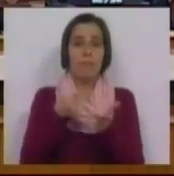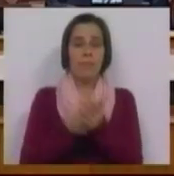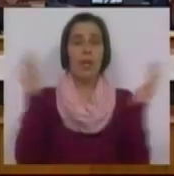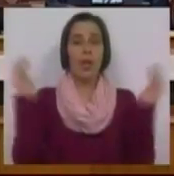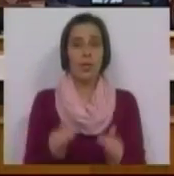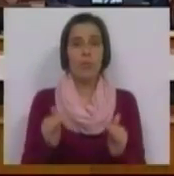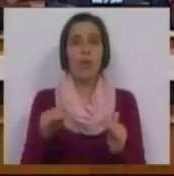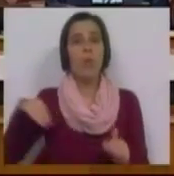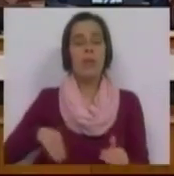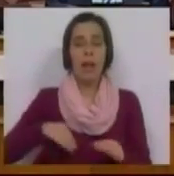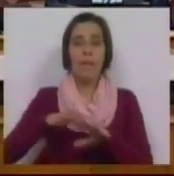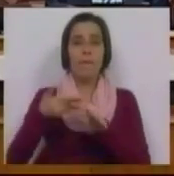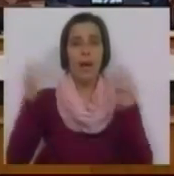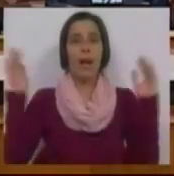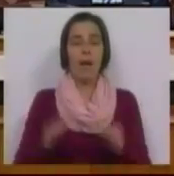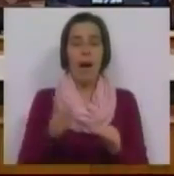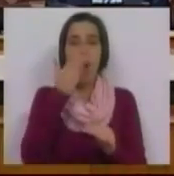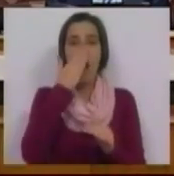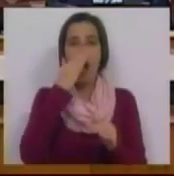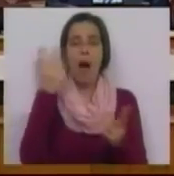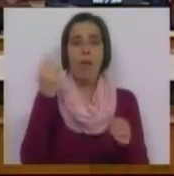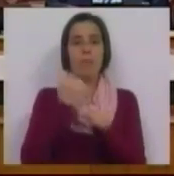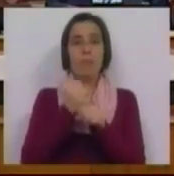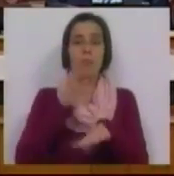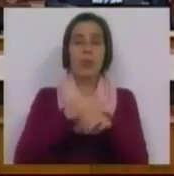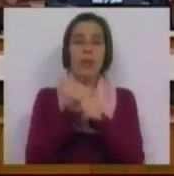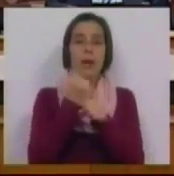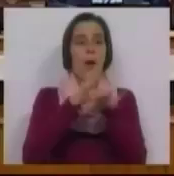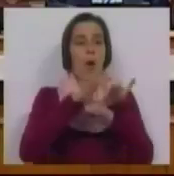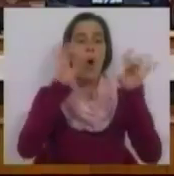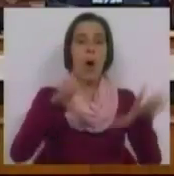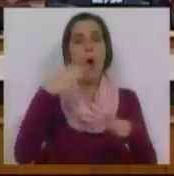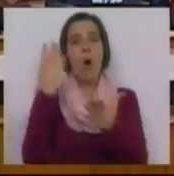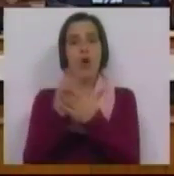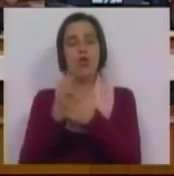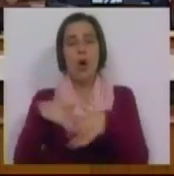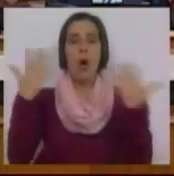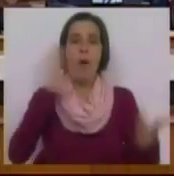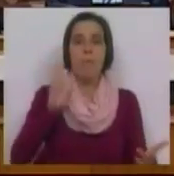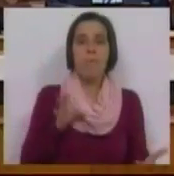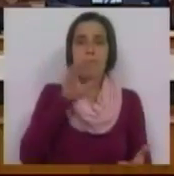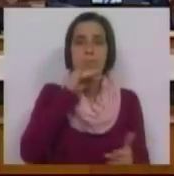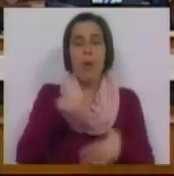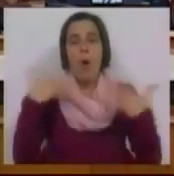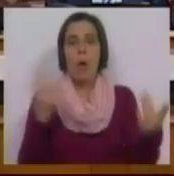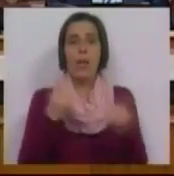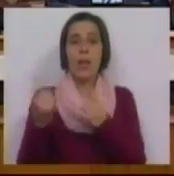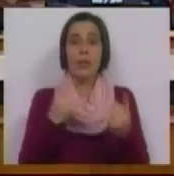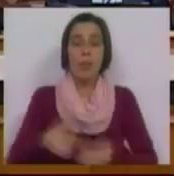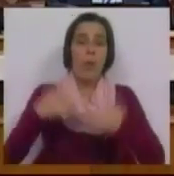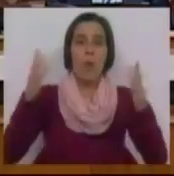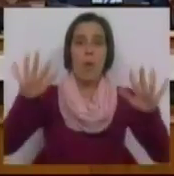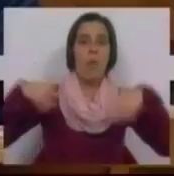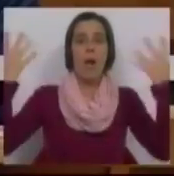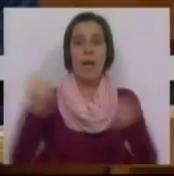uma redução no seu salário pelo aparente crime de trabalhar num hospital, numa escola, nas forças de segurança, nos transportes,